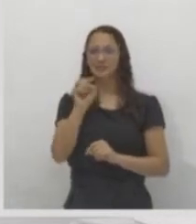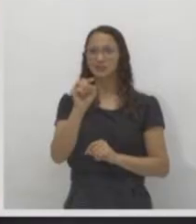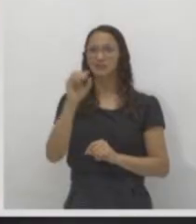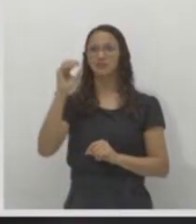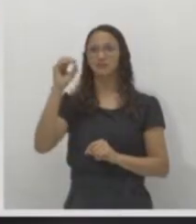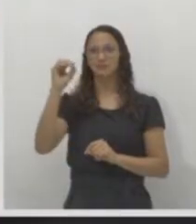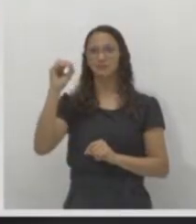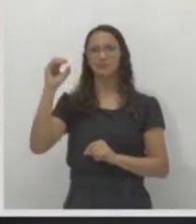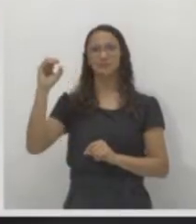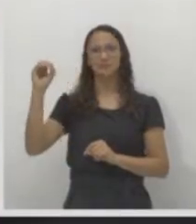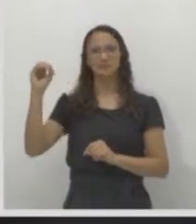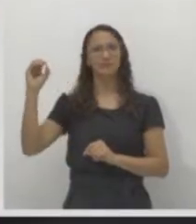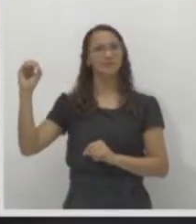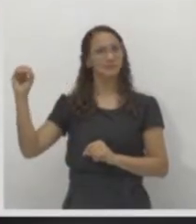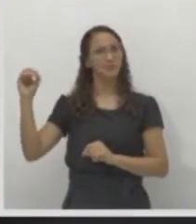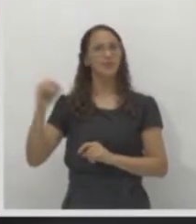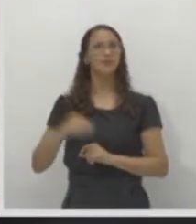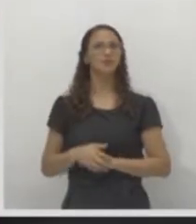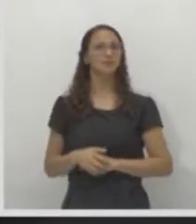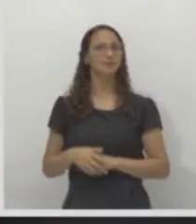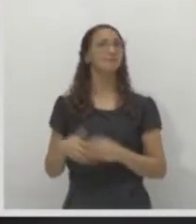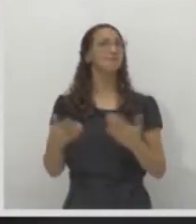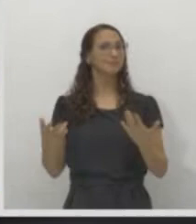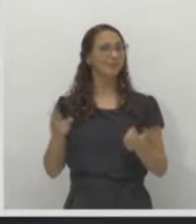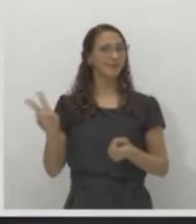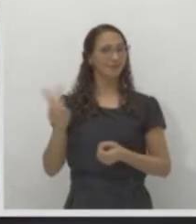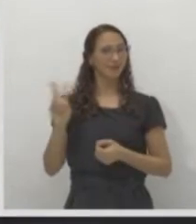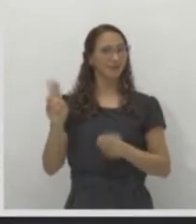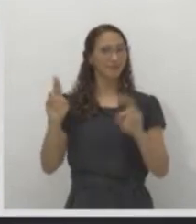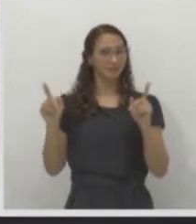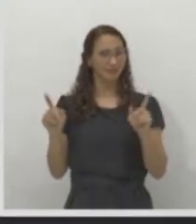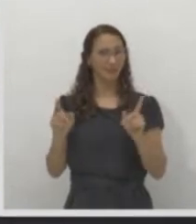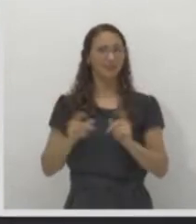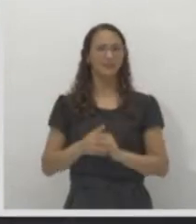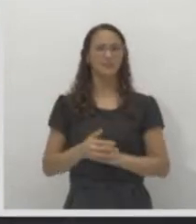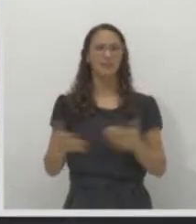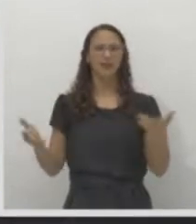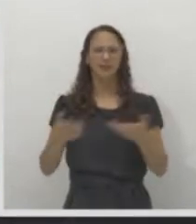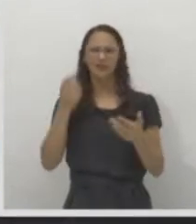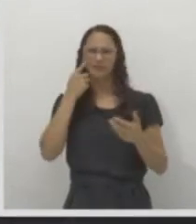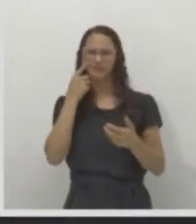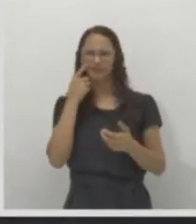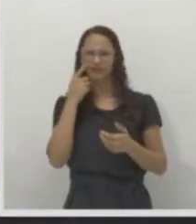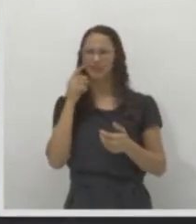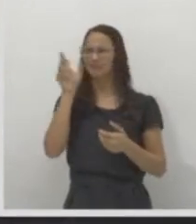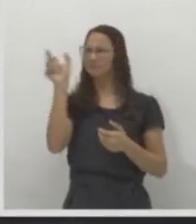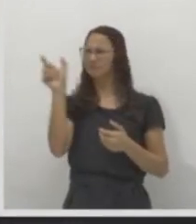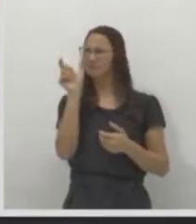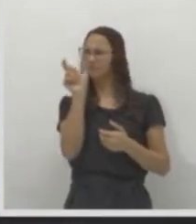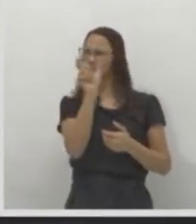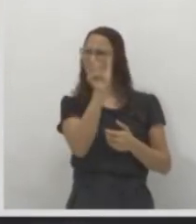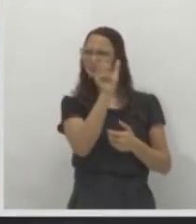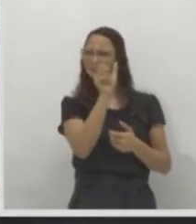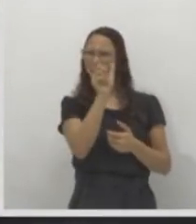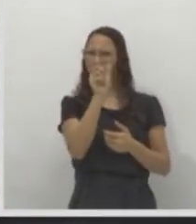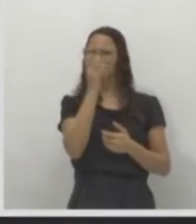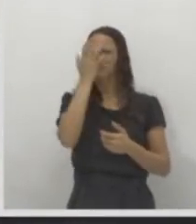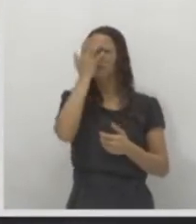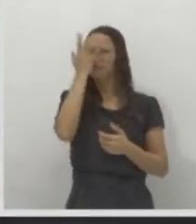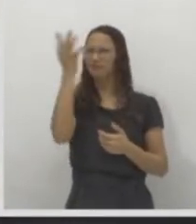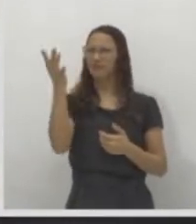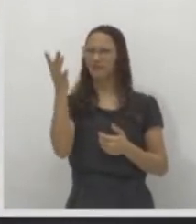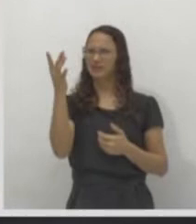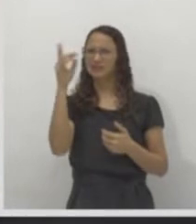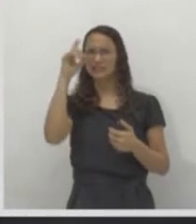Agora você pode perceber que essa representação, ela é bem fácil, ela não tem complicação. E pode pensar